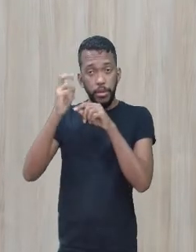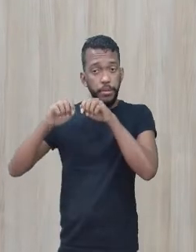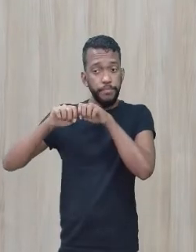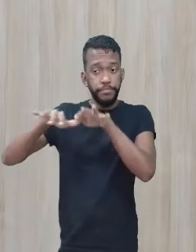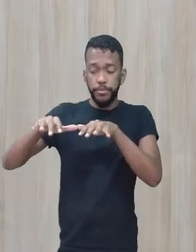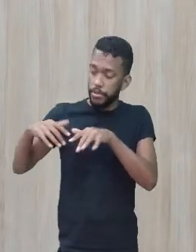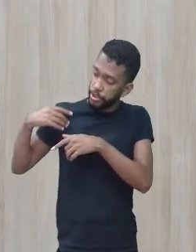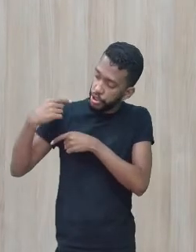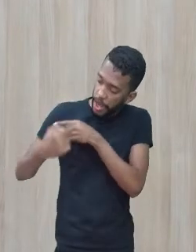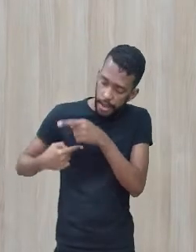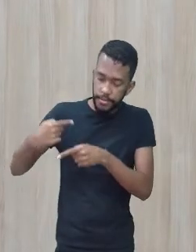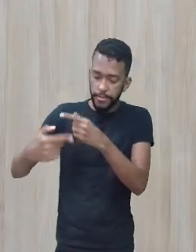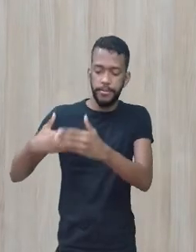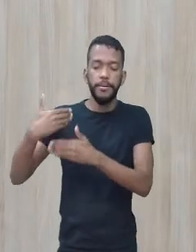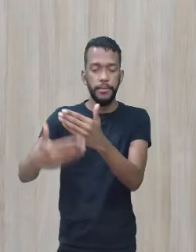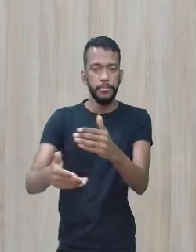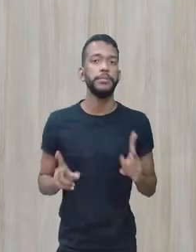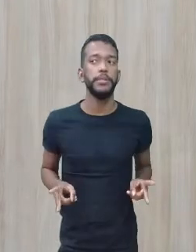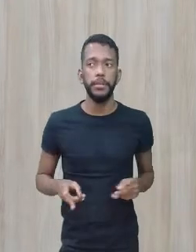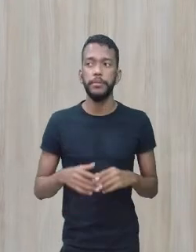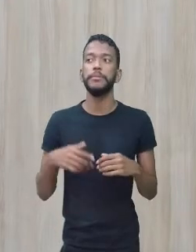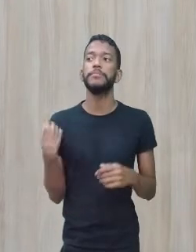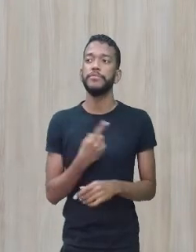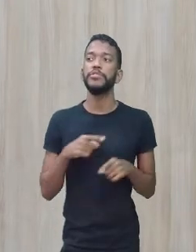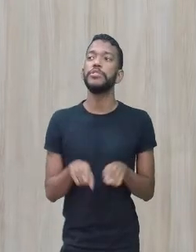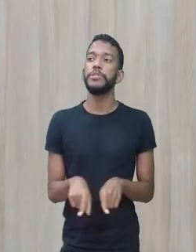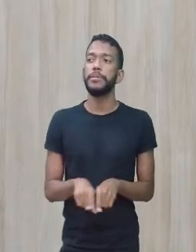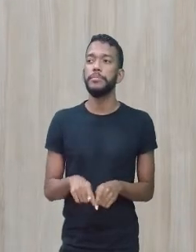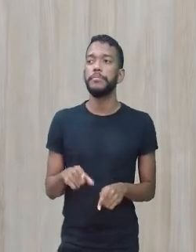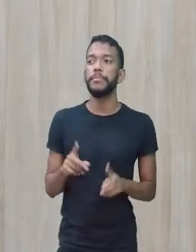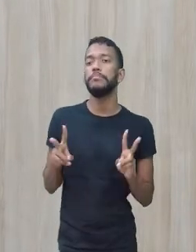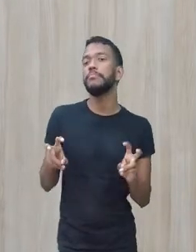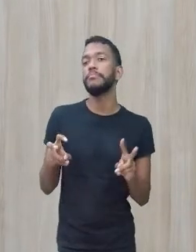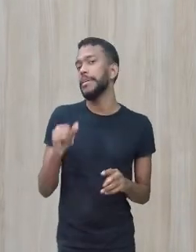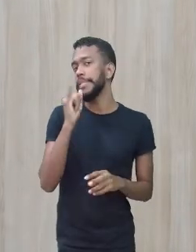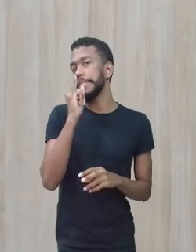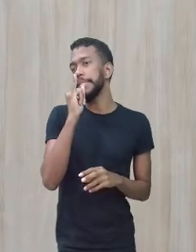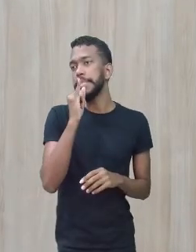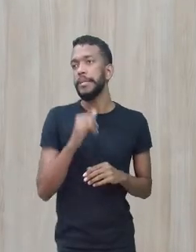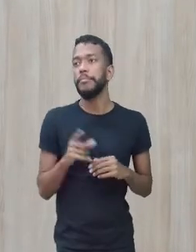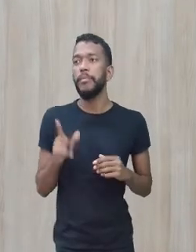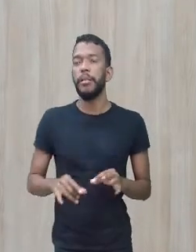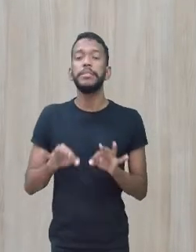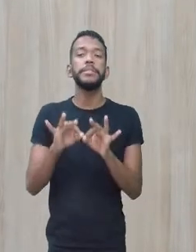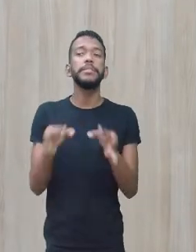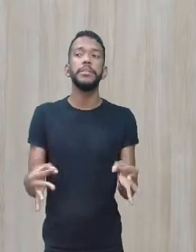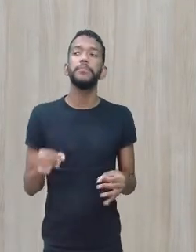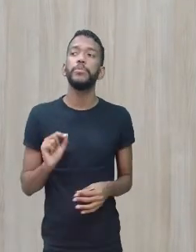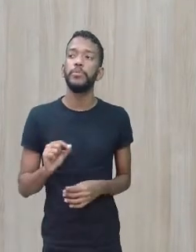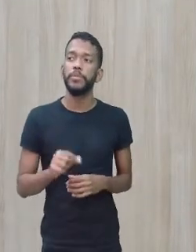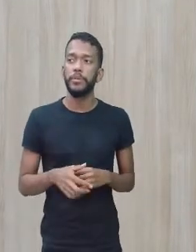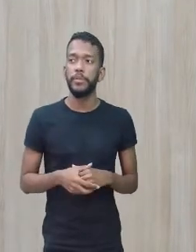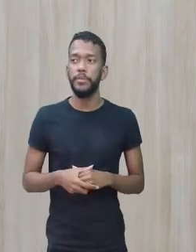de geração em geração. A gente cita, por exemplo, um exemplo, né, bem simples, né?